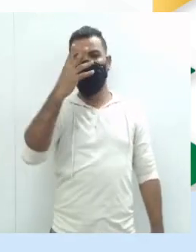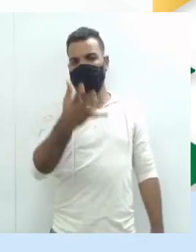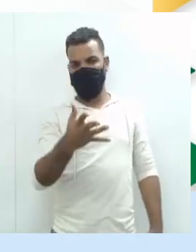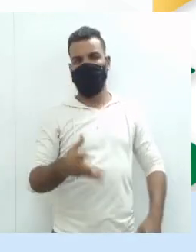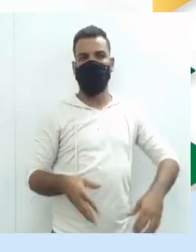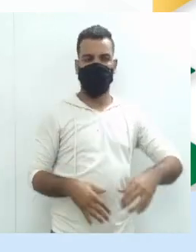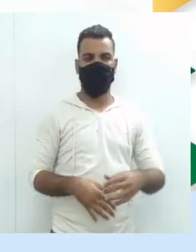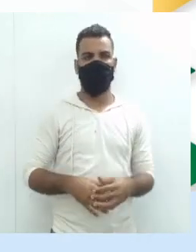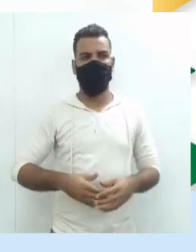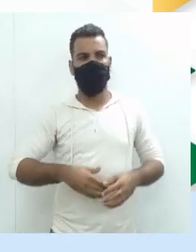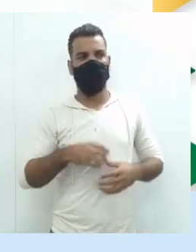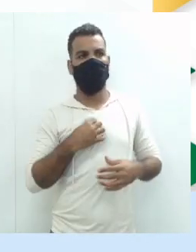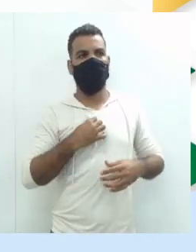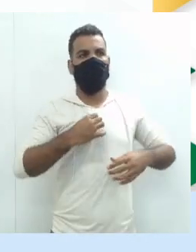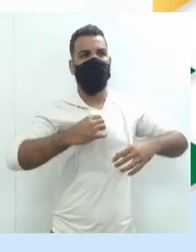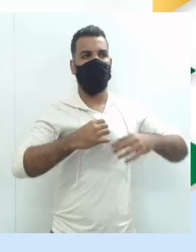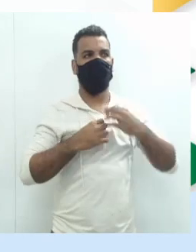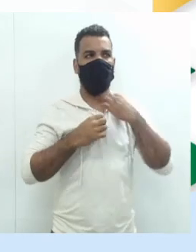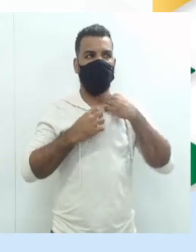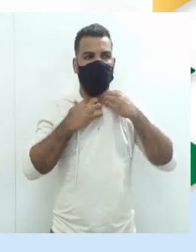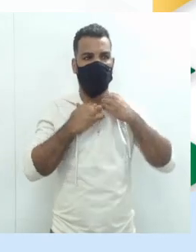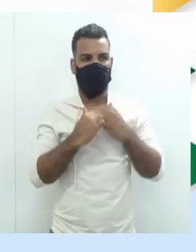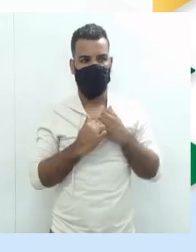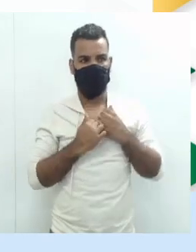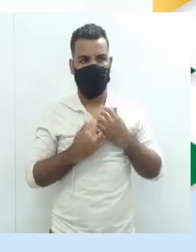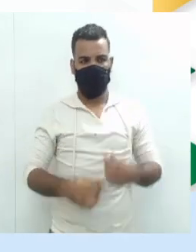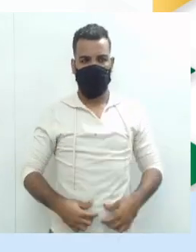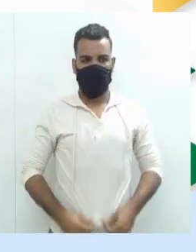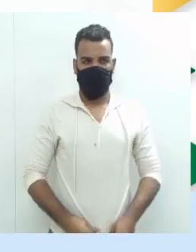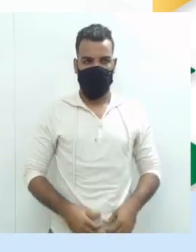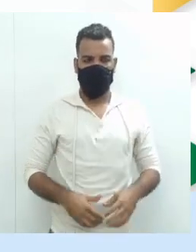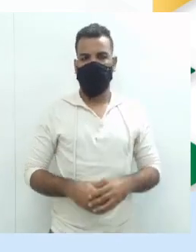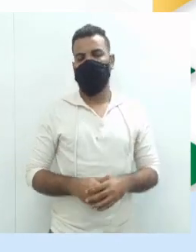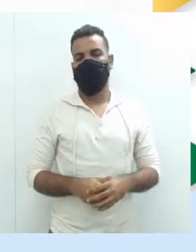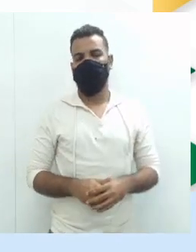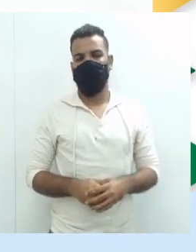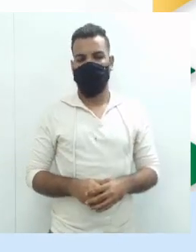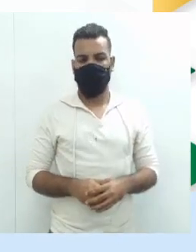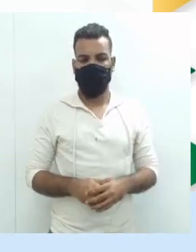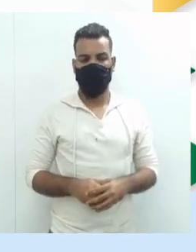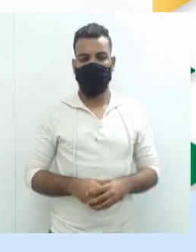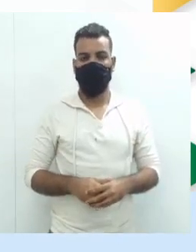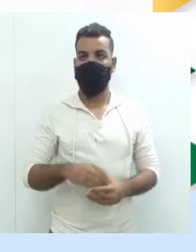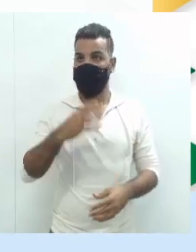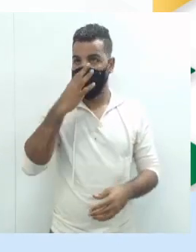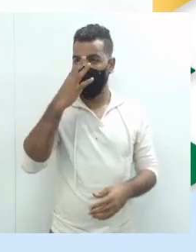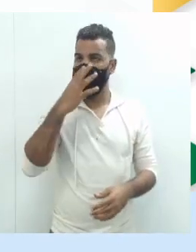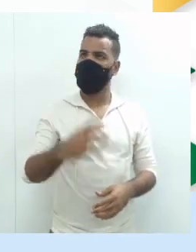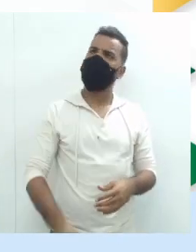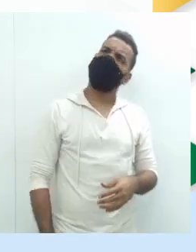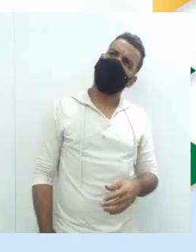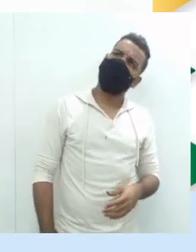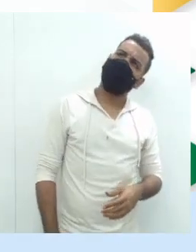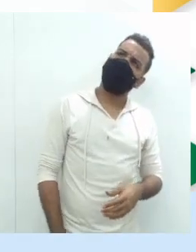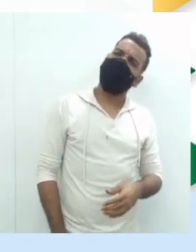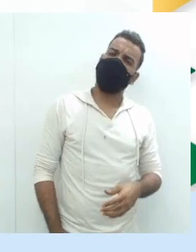coisa muito usada no meio publicitário, né? Vocês, quando escutam aquilo ali, dizem assim, eita, vocês até complementam a frase